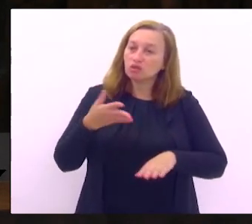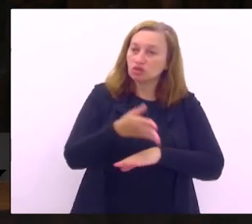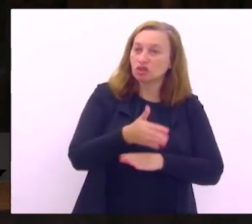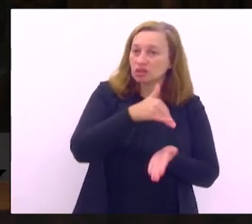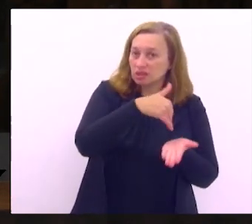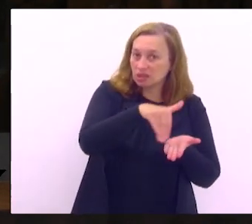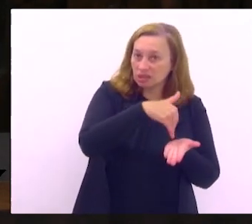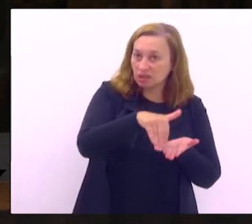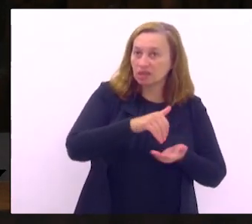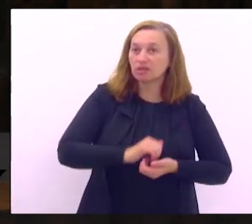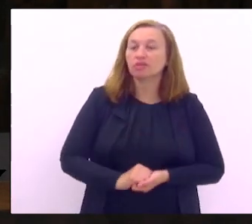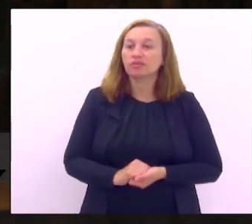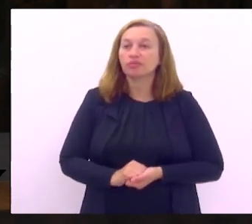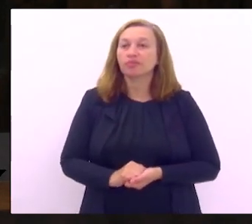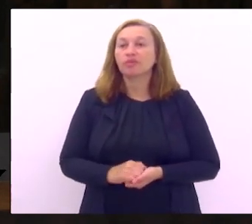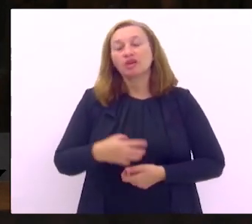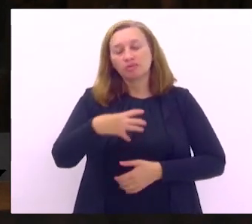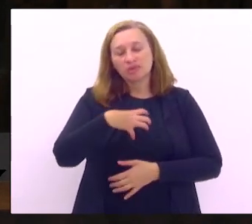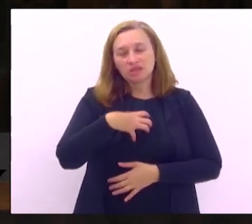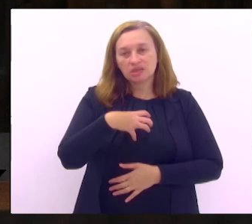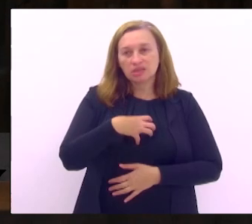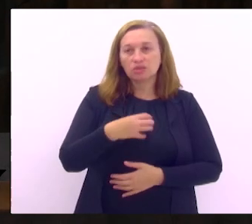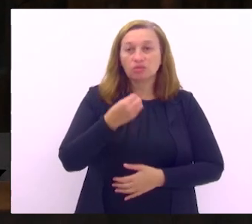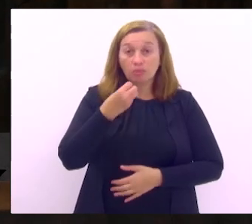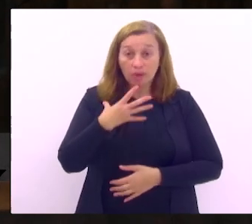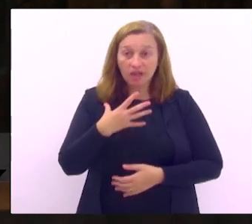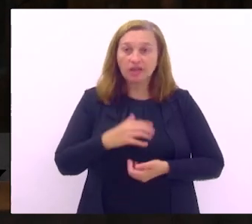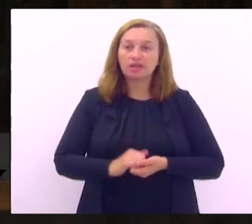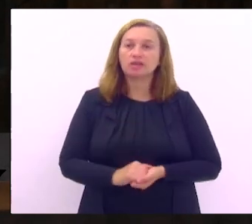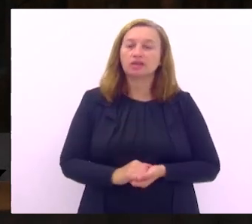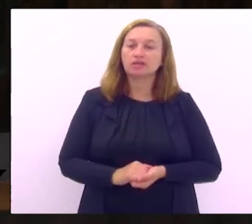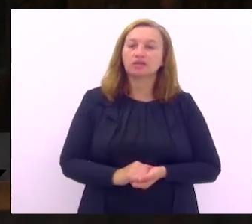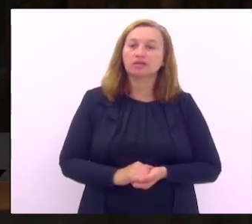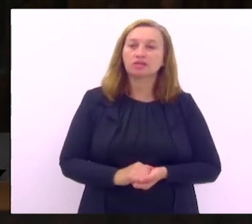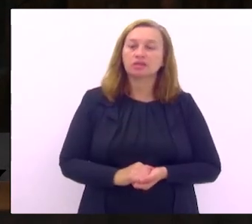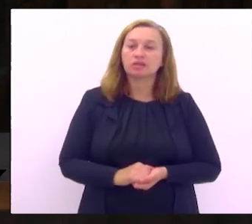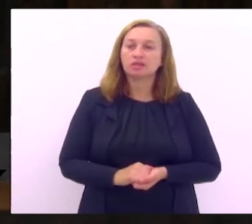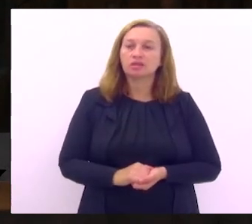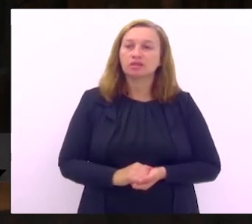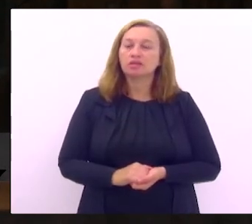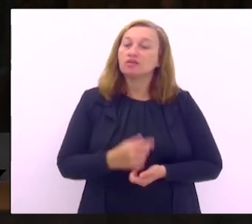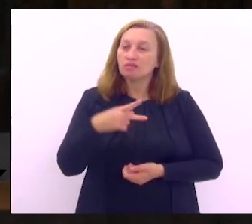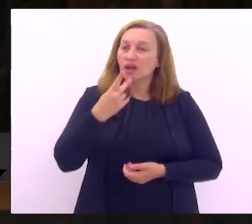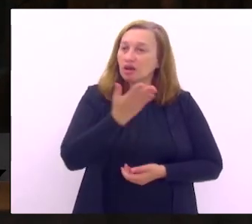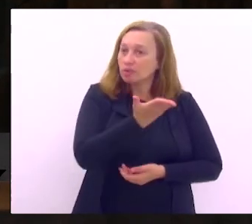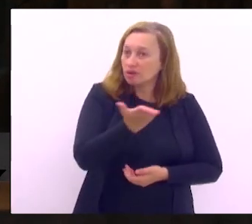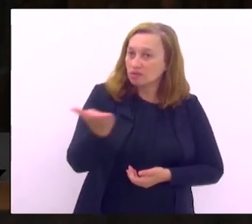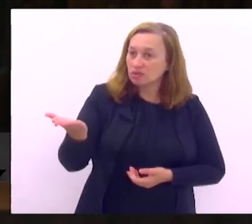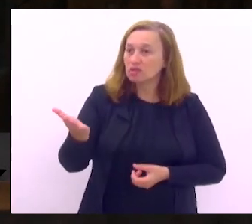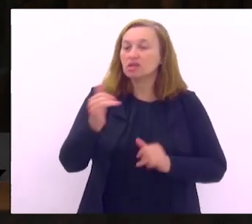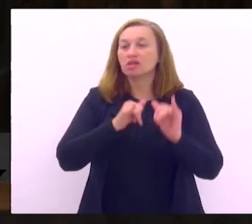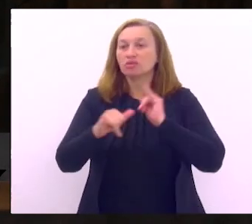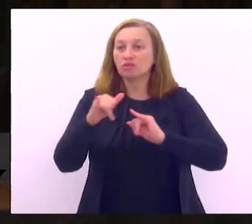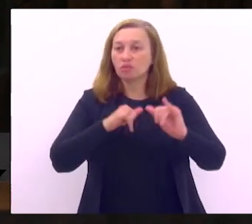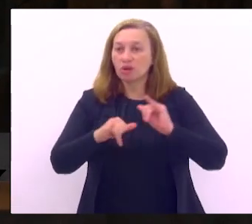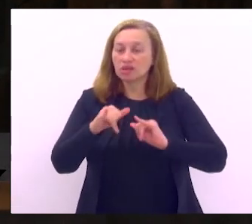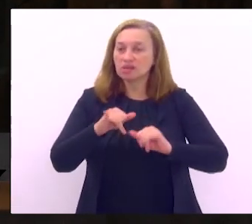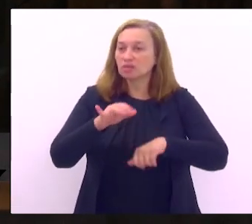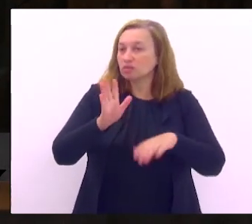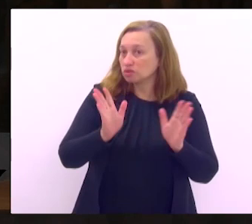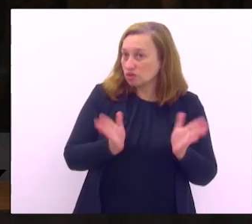secretaria, e, portanto, onde eu me sinto habilitado em transferir aos senhores e senhoras as informações de